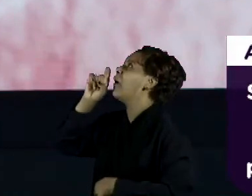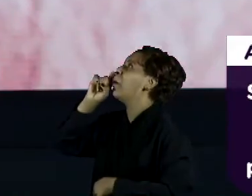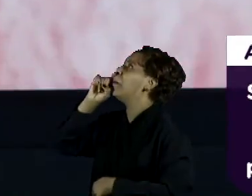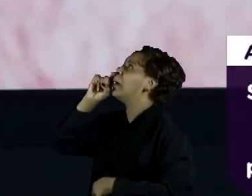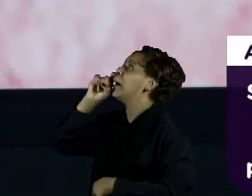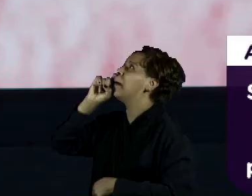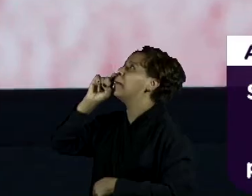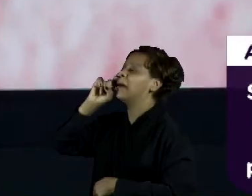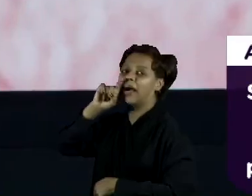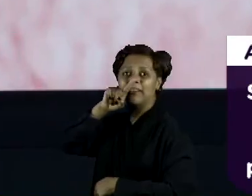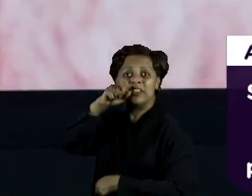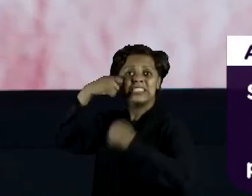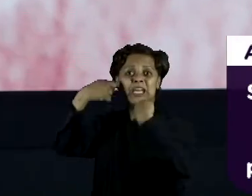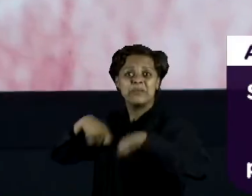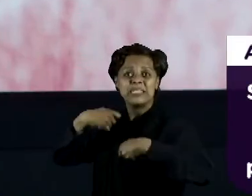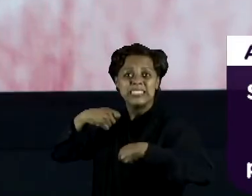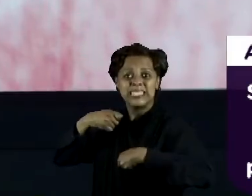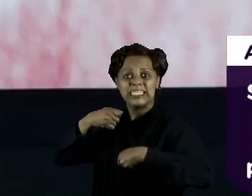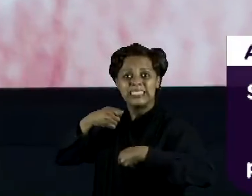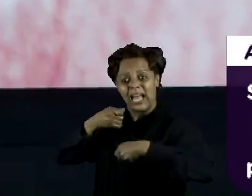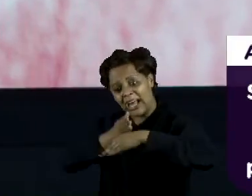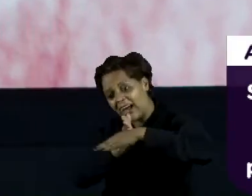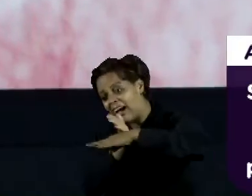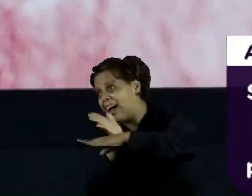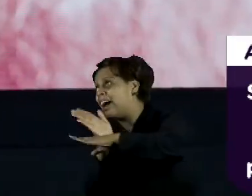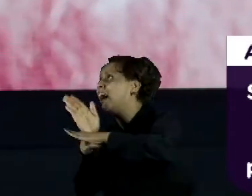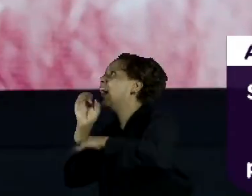para chegar ao Pai você tem que entrar por Ele.